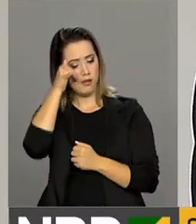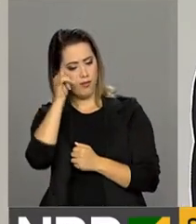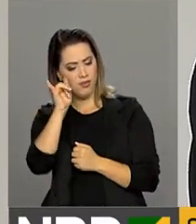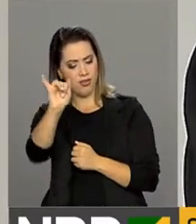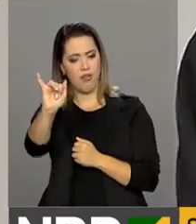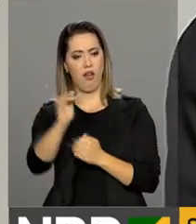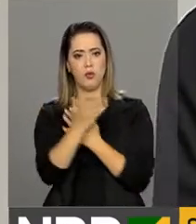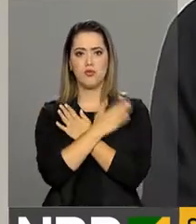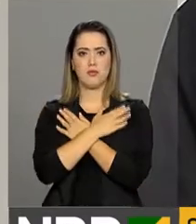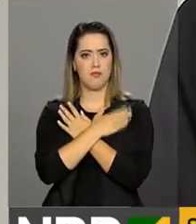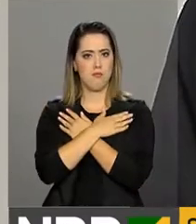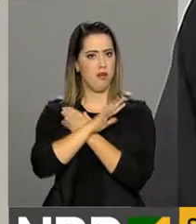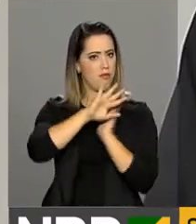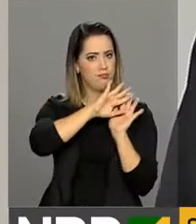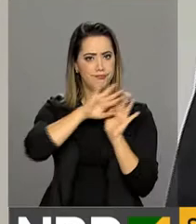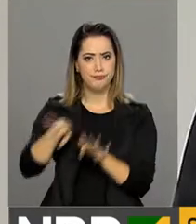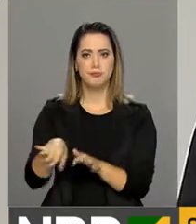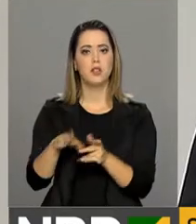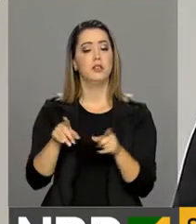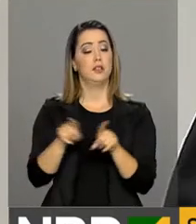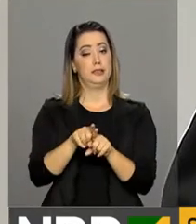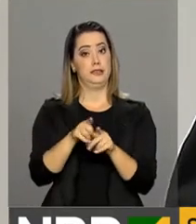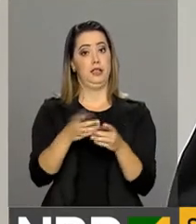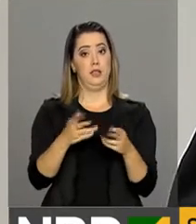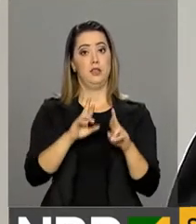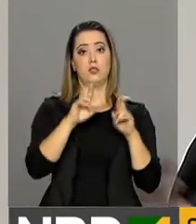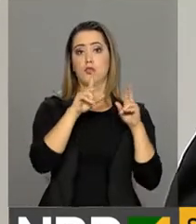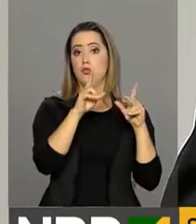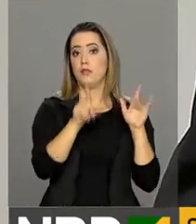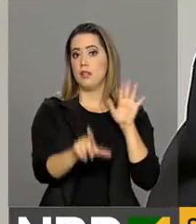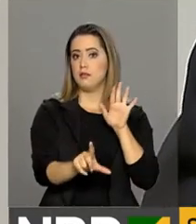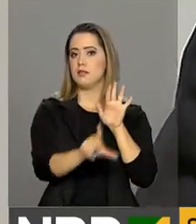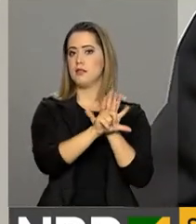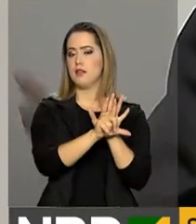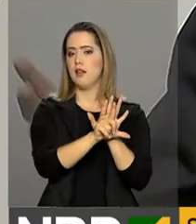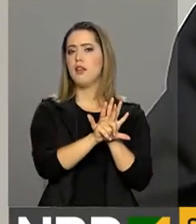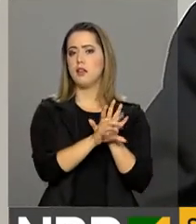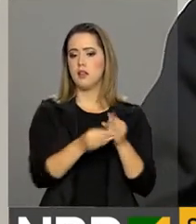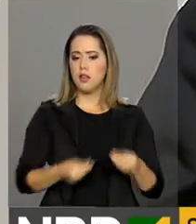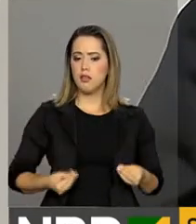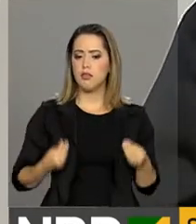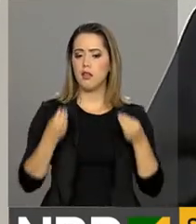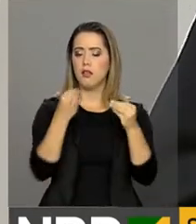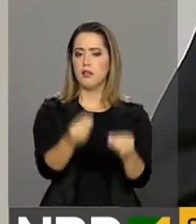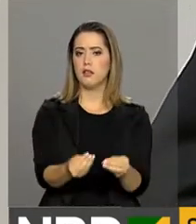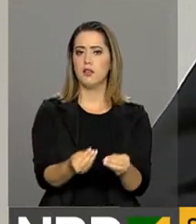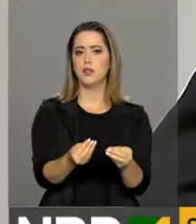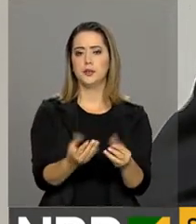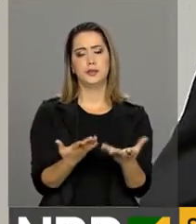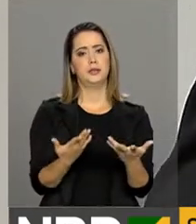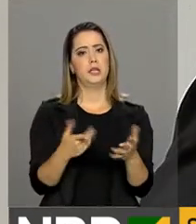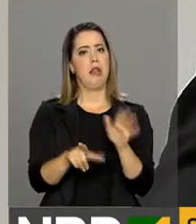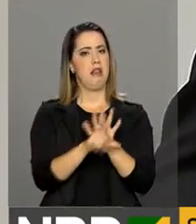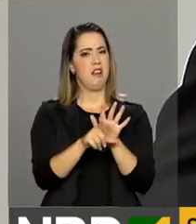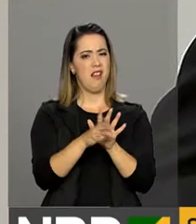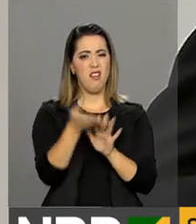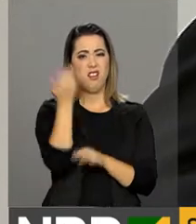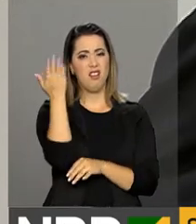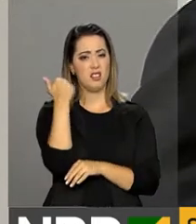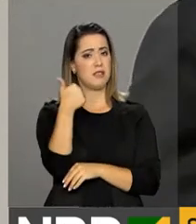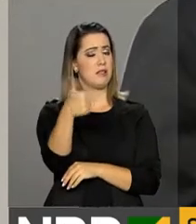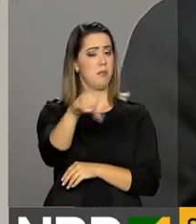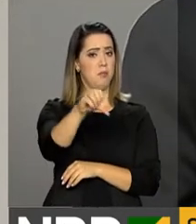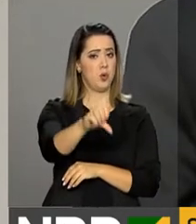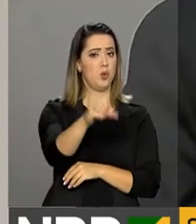desemprego e portanto a flexibilização da legislação trabalhista que data de 1953 que a